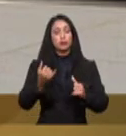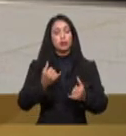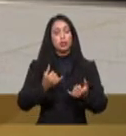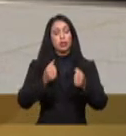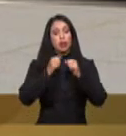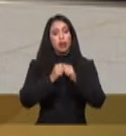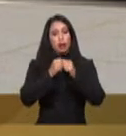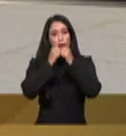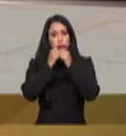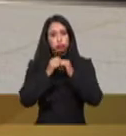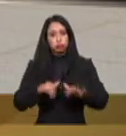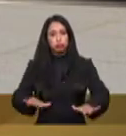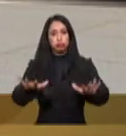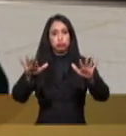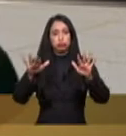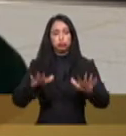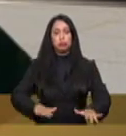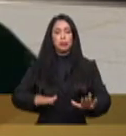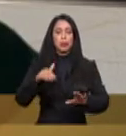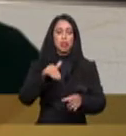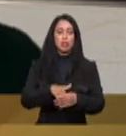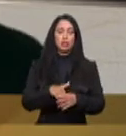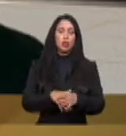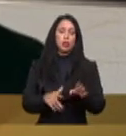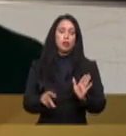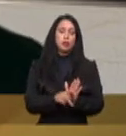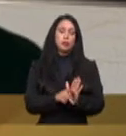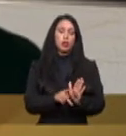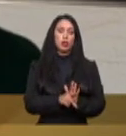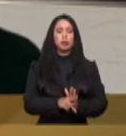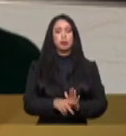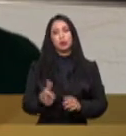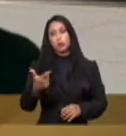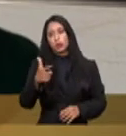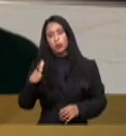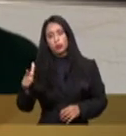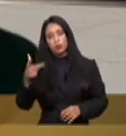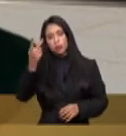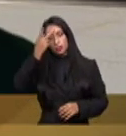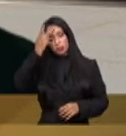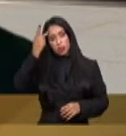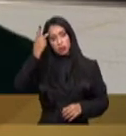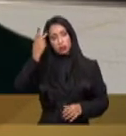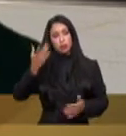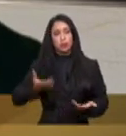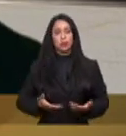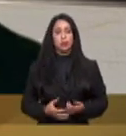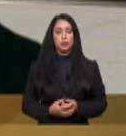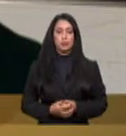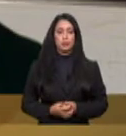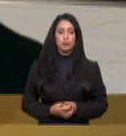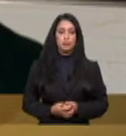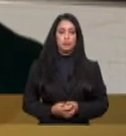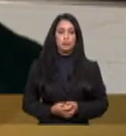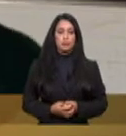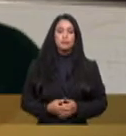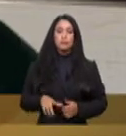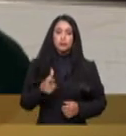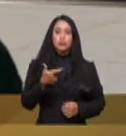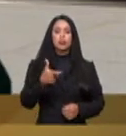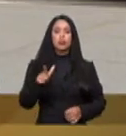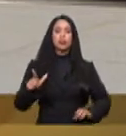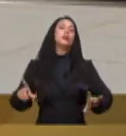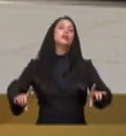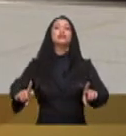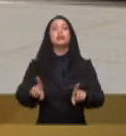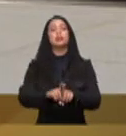eleitoral, tanto próprios quanto de terceiros. 57B para terceiros, 9.504. Ainda outras.